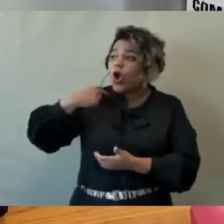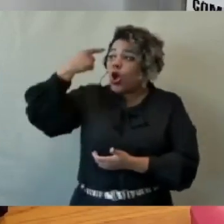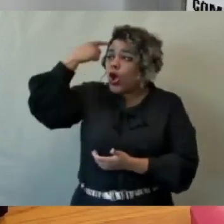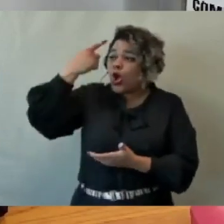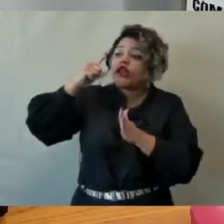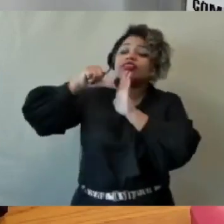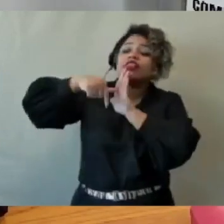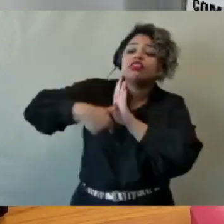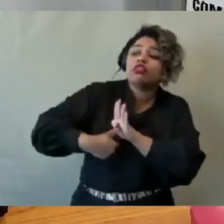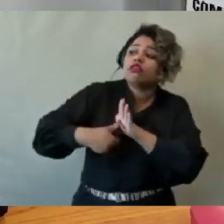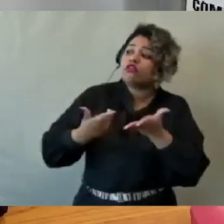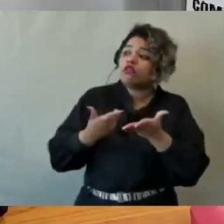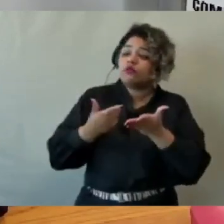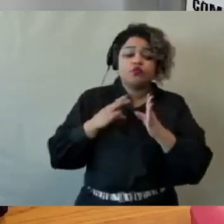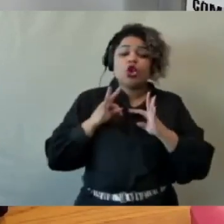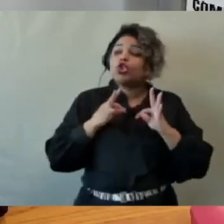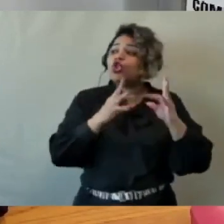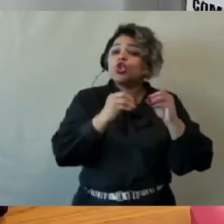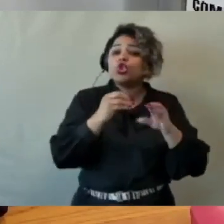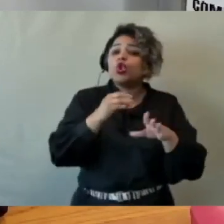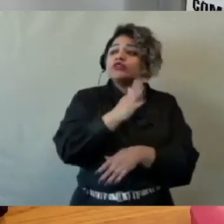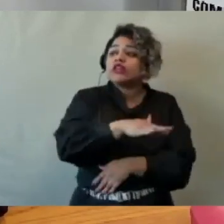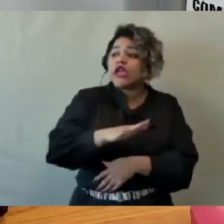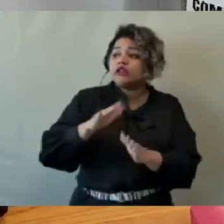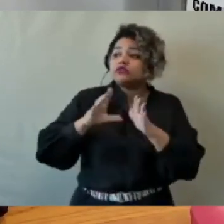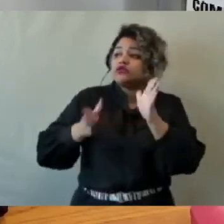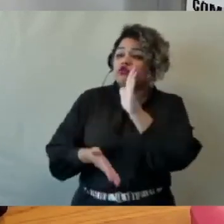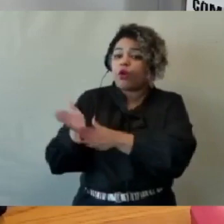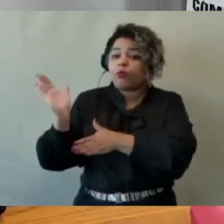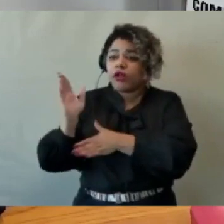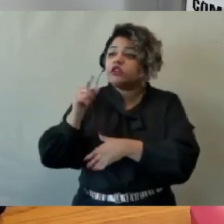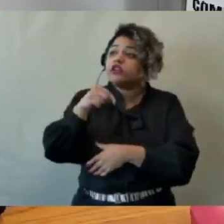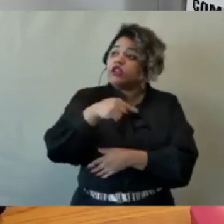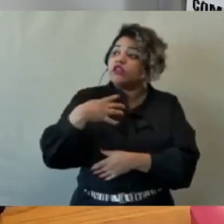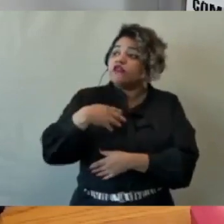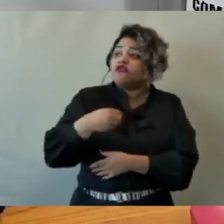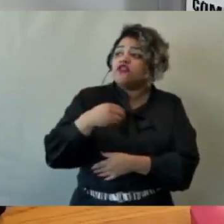aparece, todas as crianças foram embora e seu filho está aqui achando que foi abandonado.